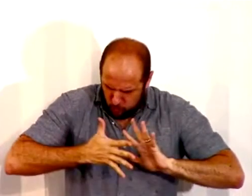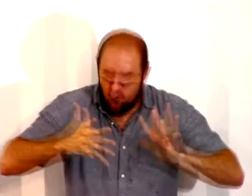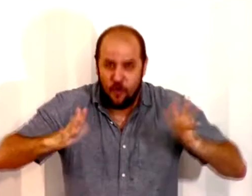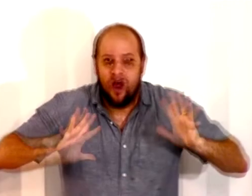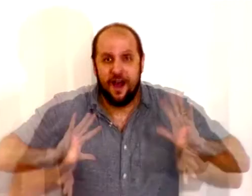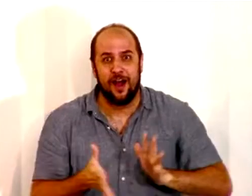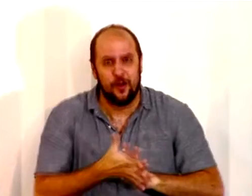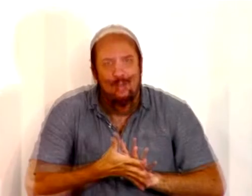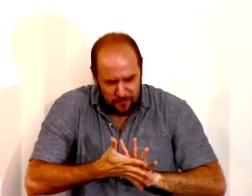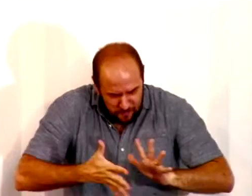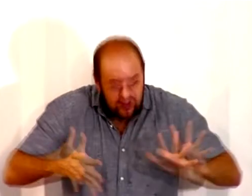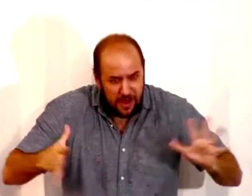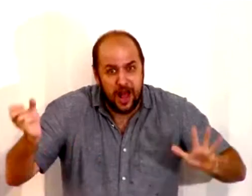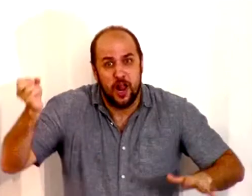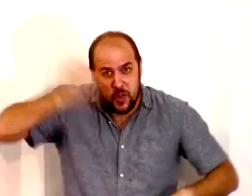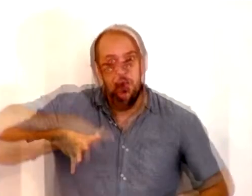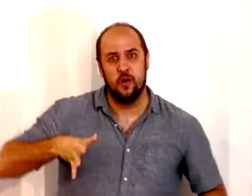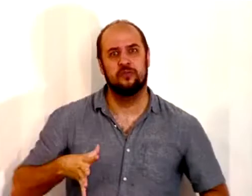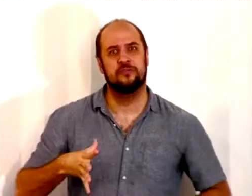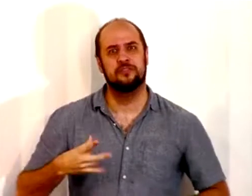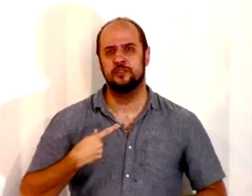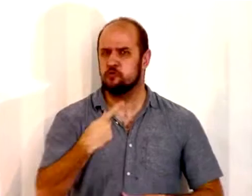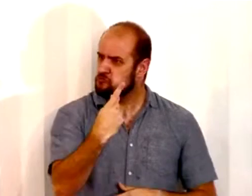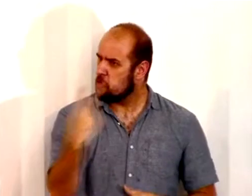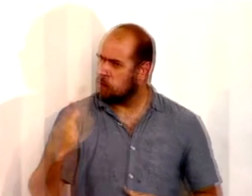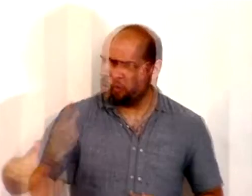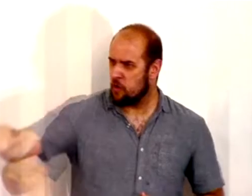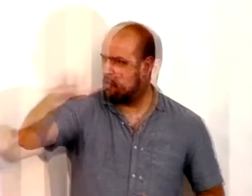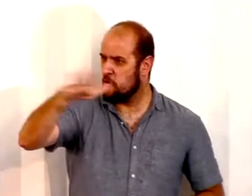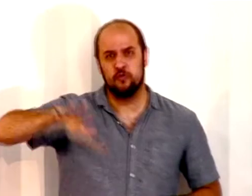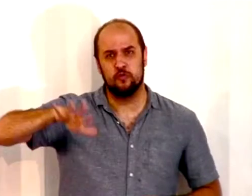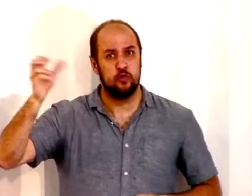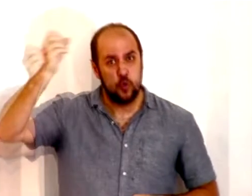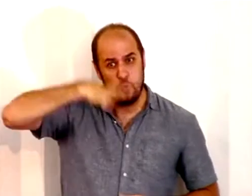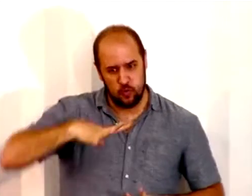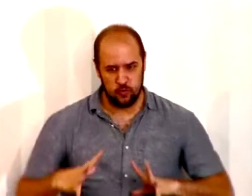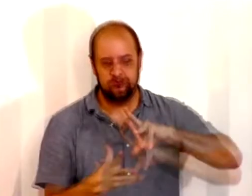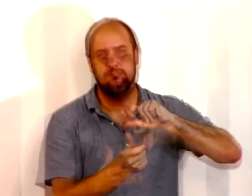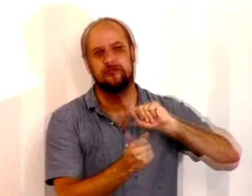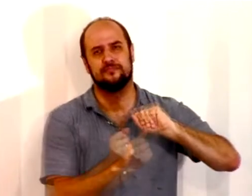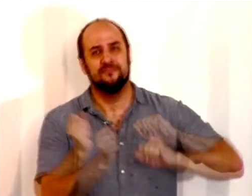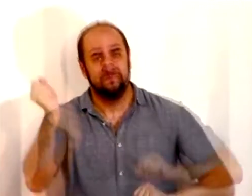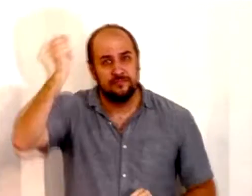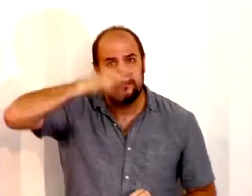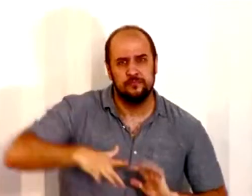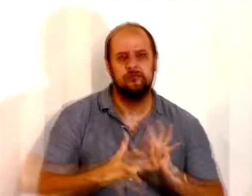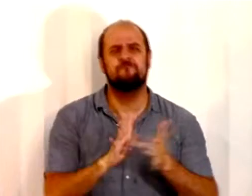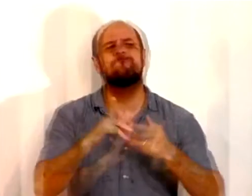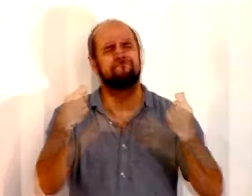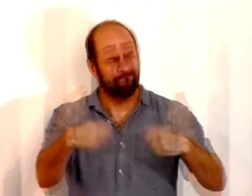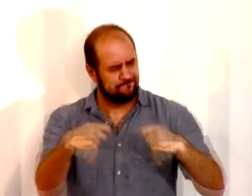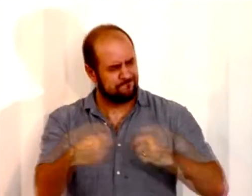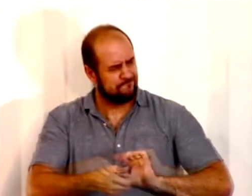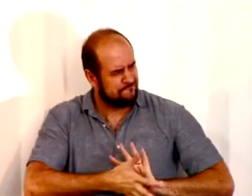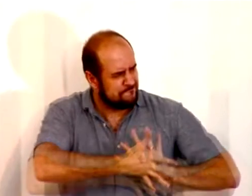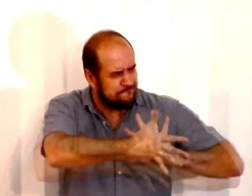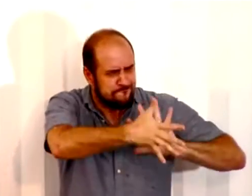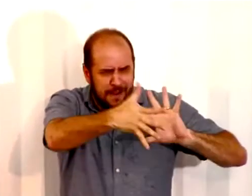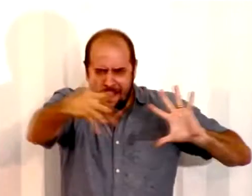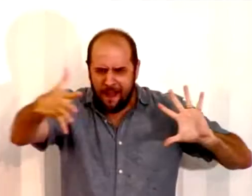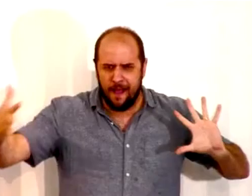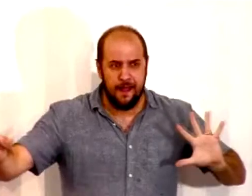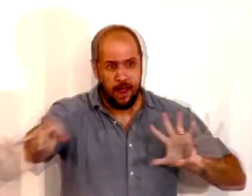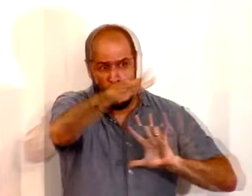como luz. Porque agora a palavra de Deus diz: eu e você somos luz do mundo, e a luz de Cristo precisa brilhar diante dos homens para que